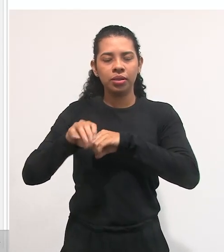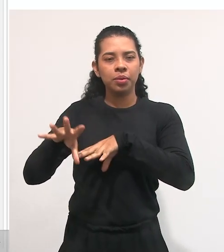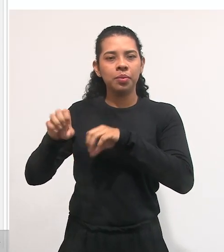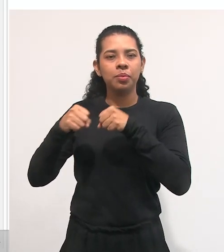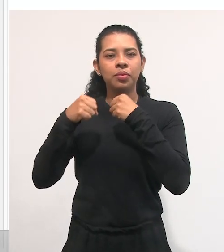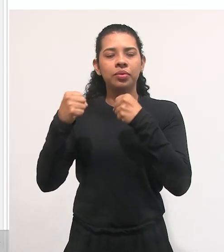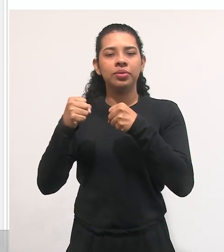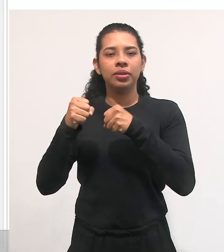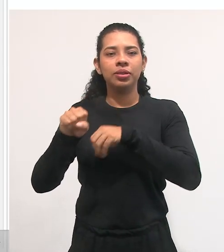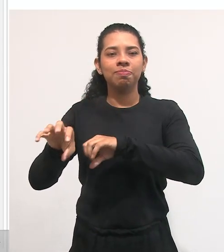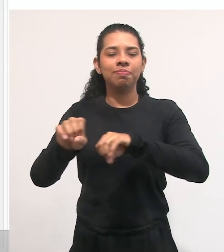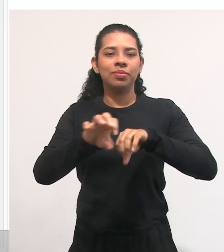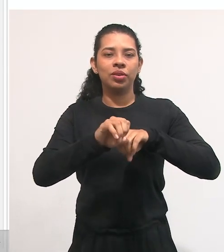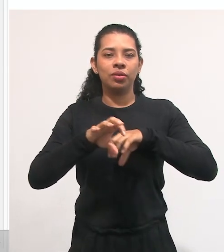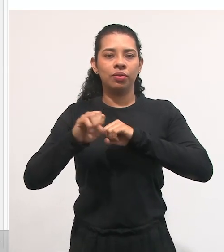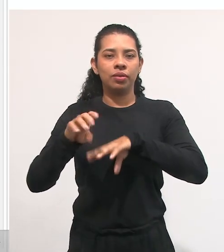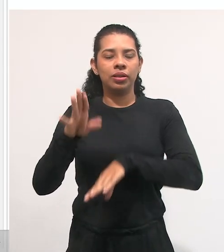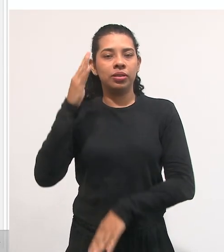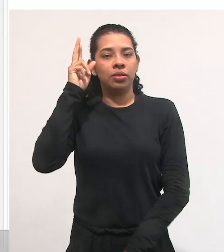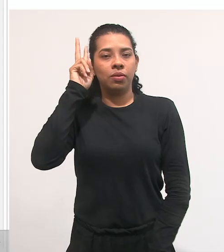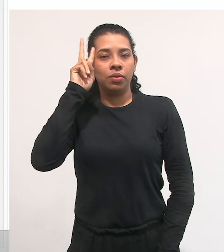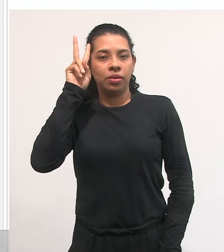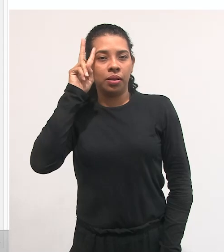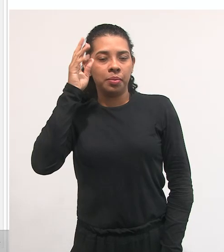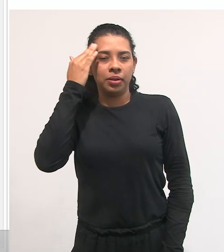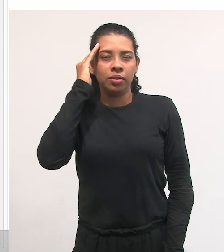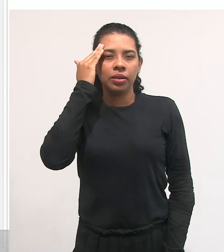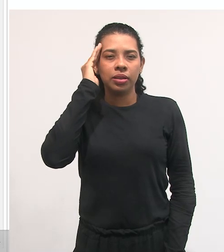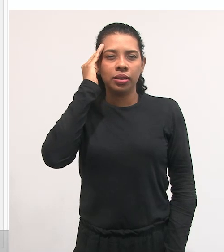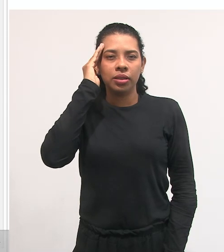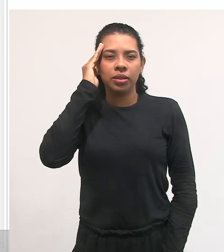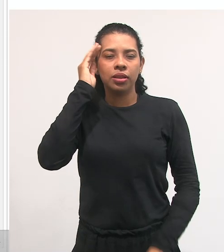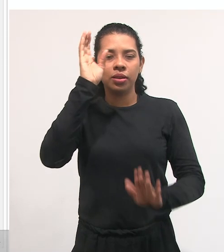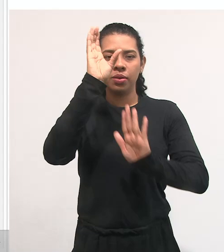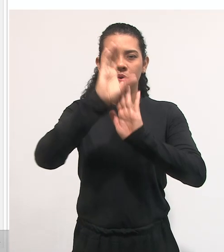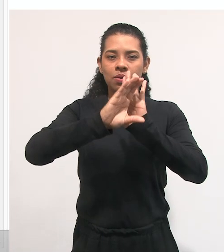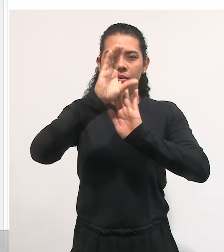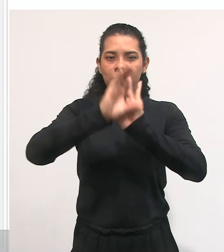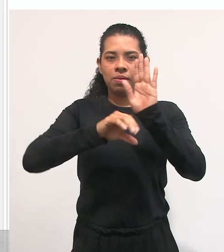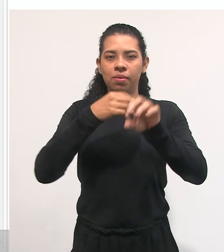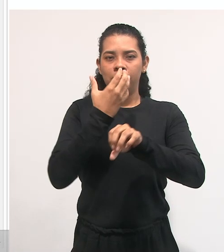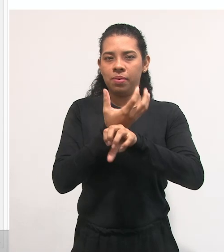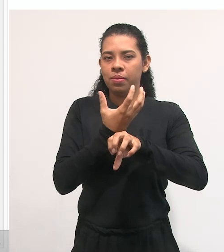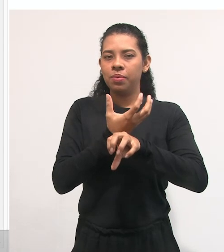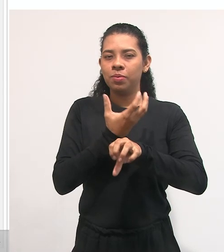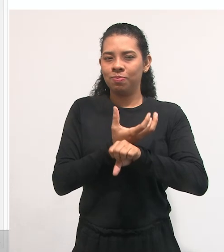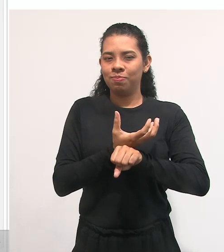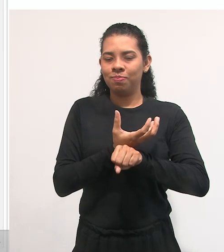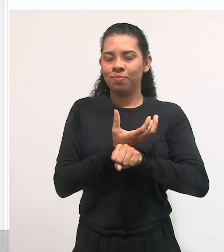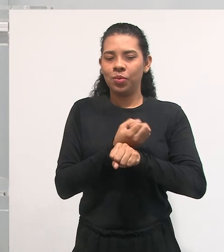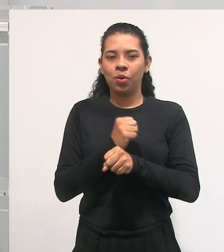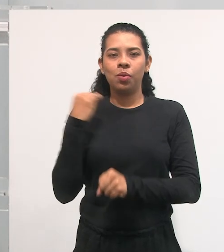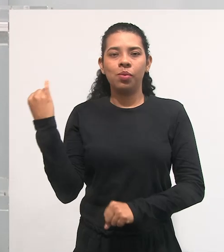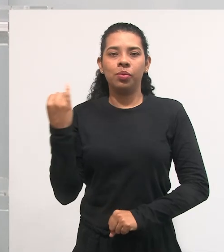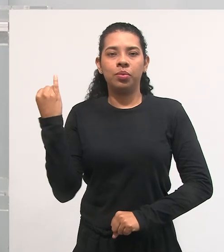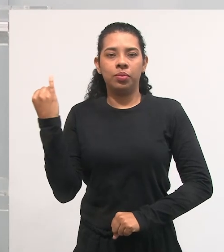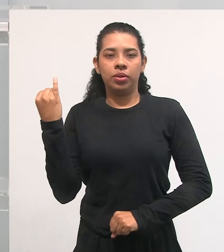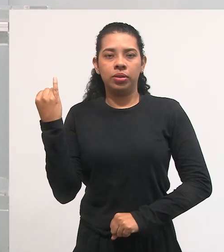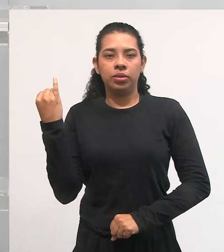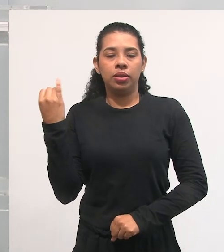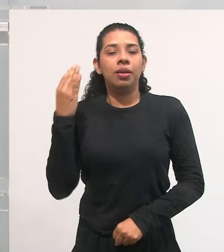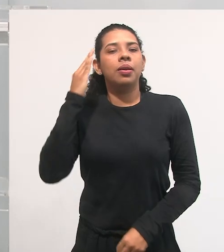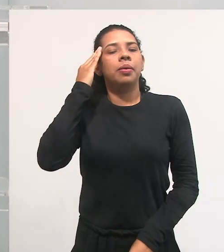educação, entendendo o currículo como um produto da política e de grupos de interesse. É claro que quem organiza